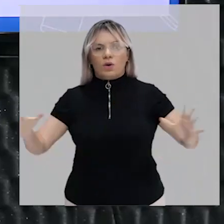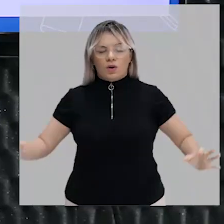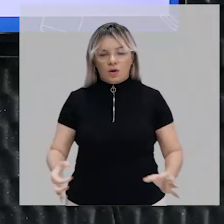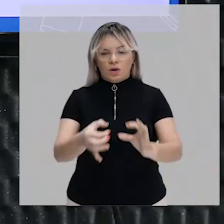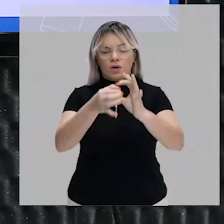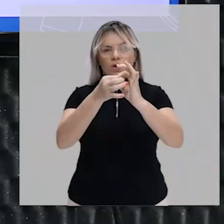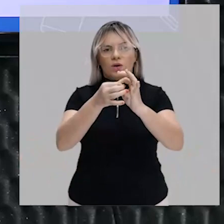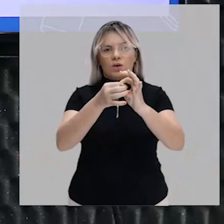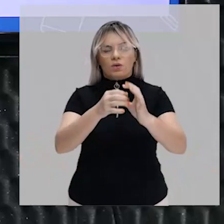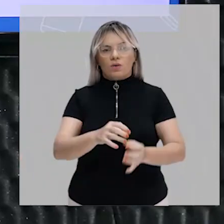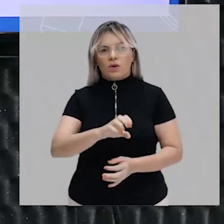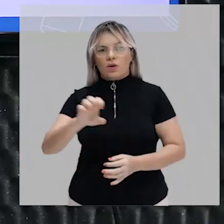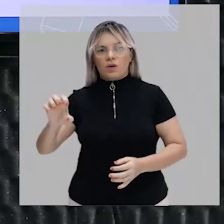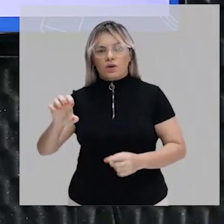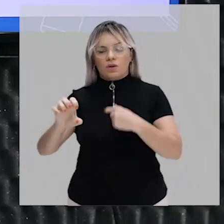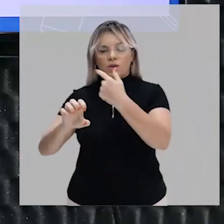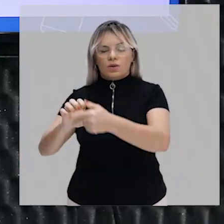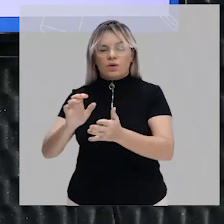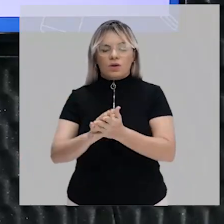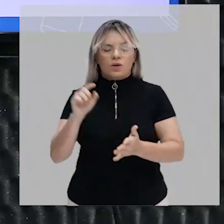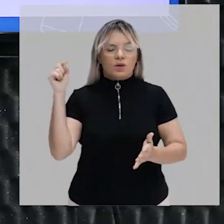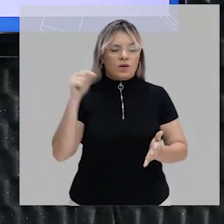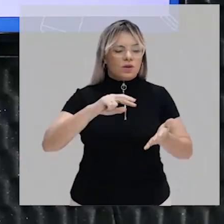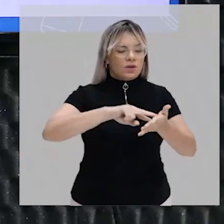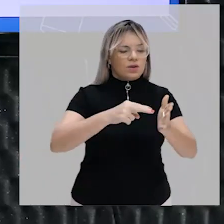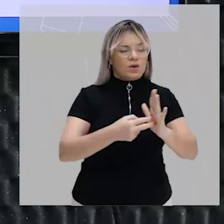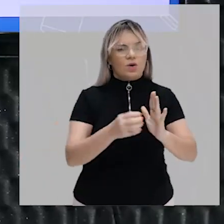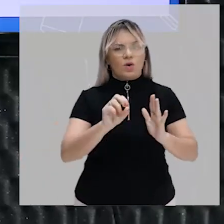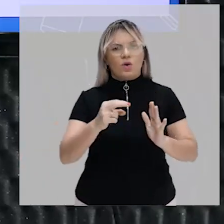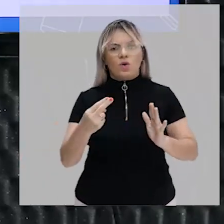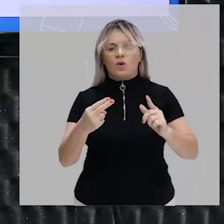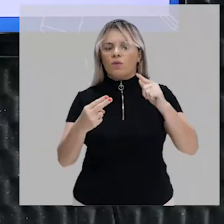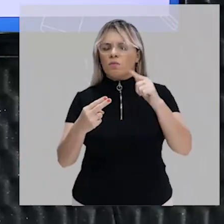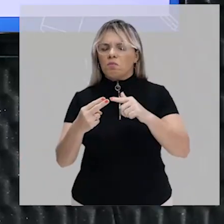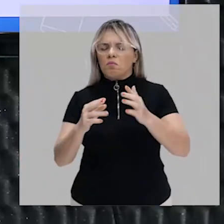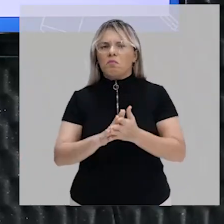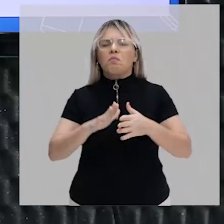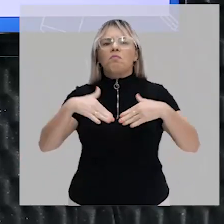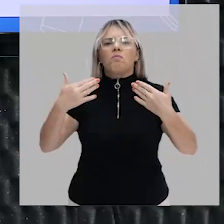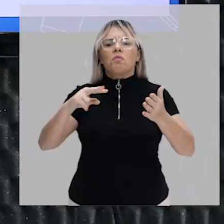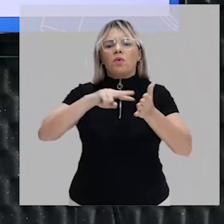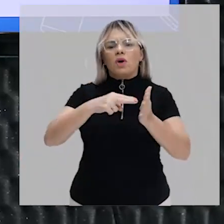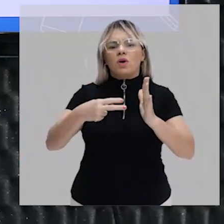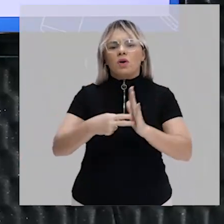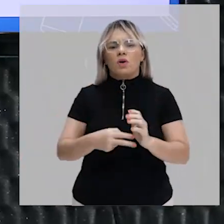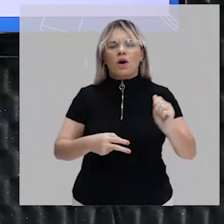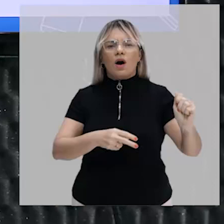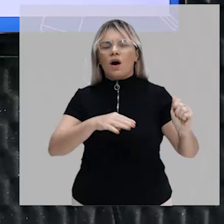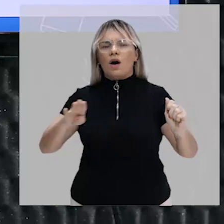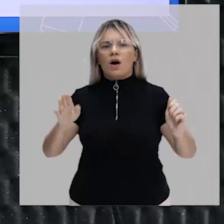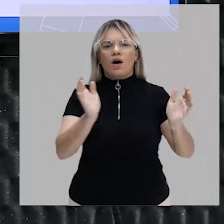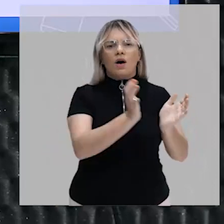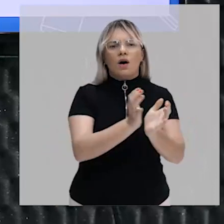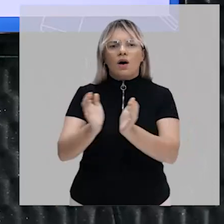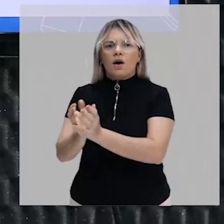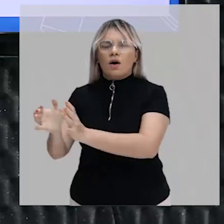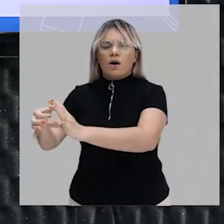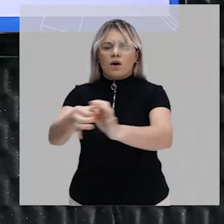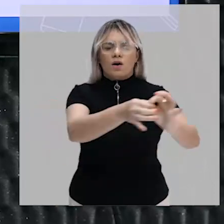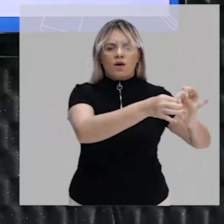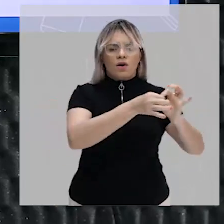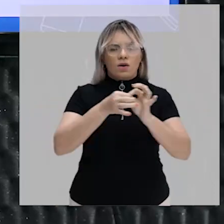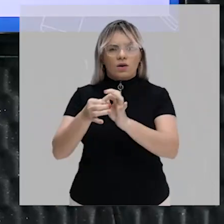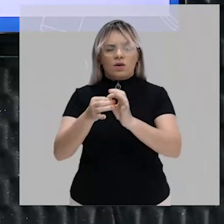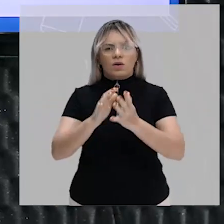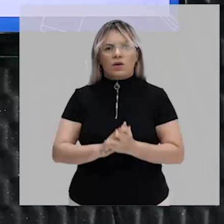i. Esse ou quer dizer o que mesmo? Quando eu faço A união B, eu estou me referindo aos elementos